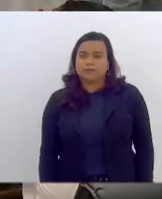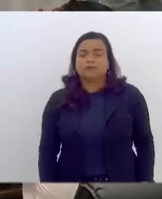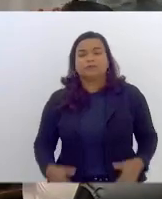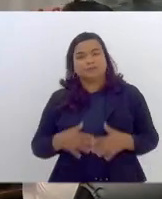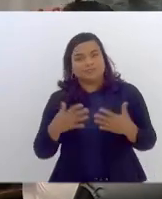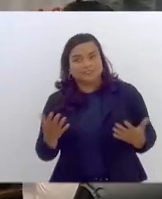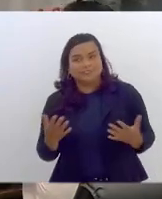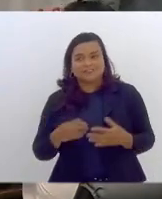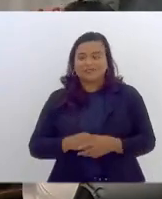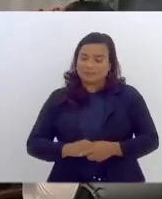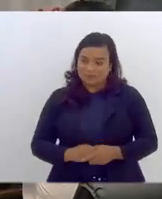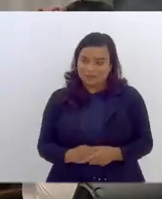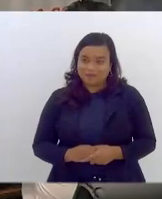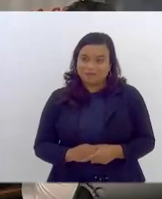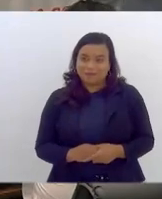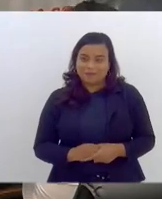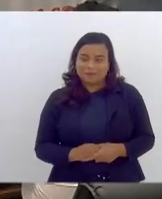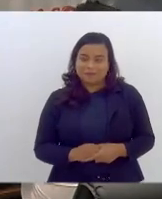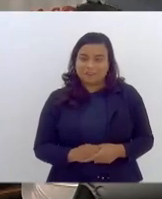Bom,